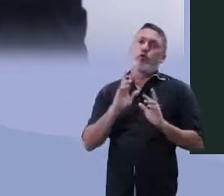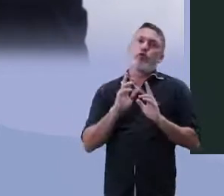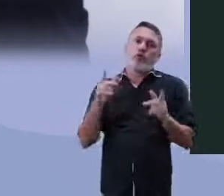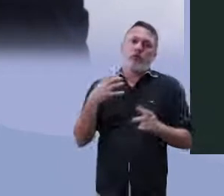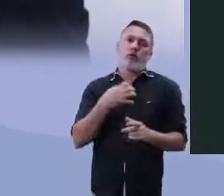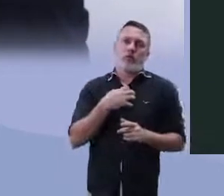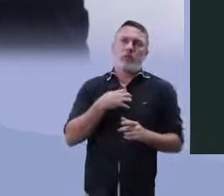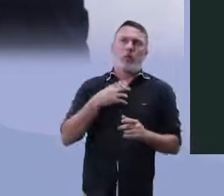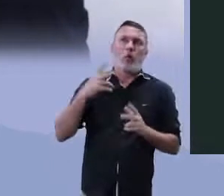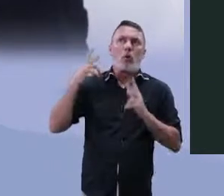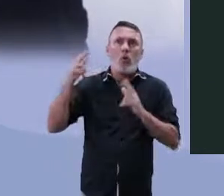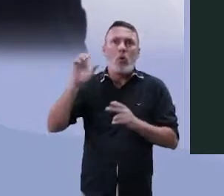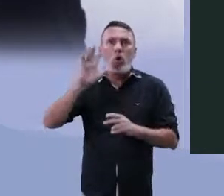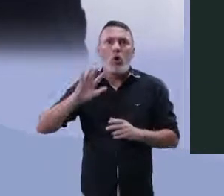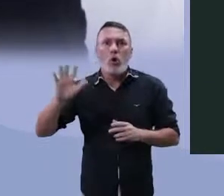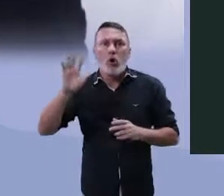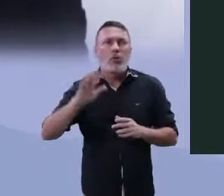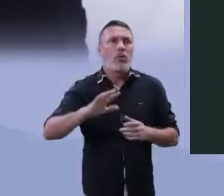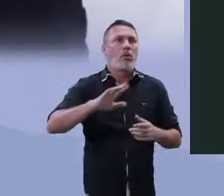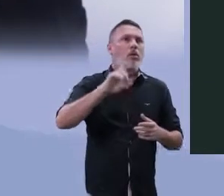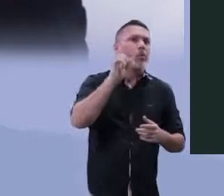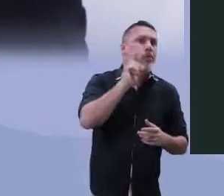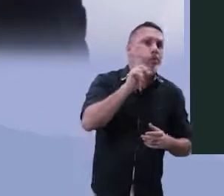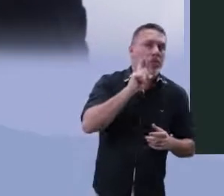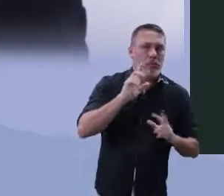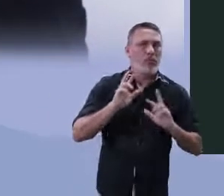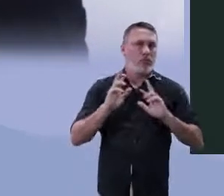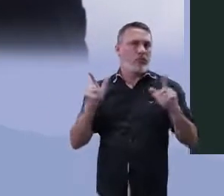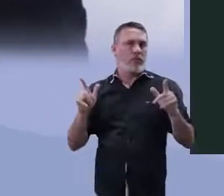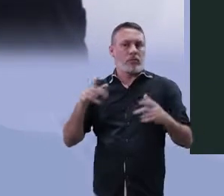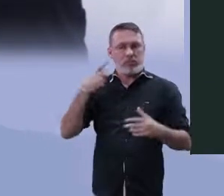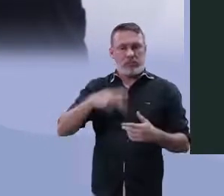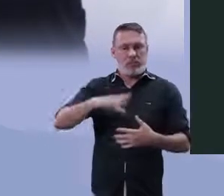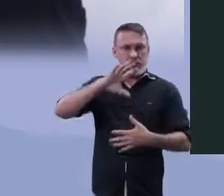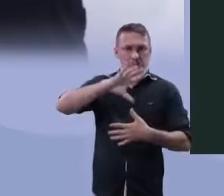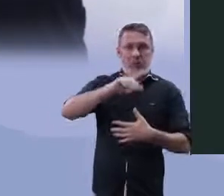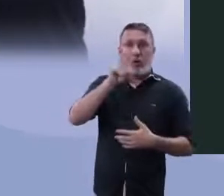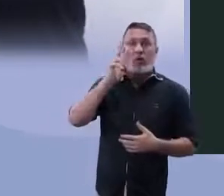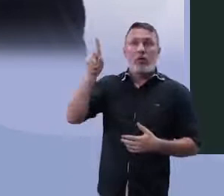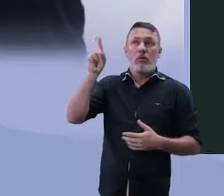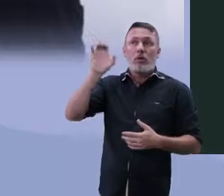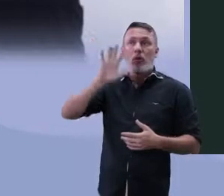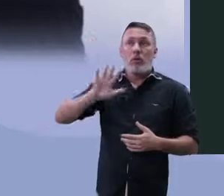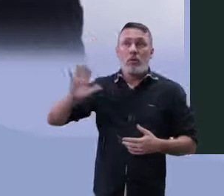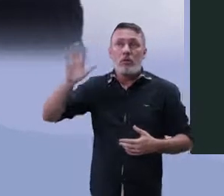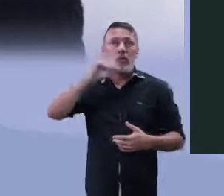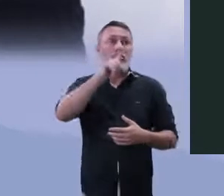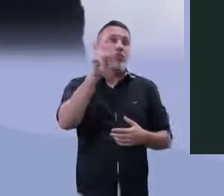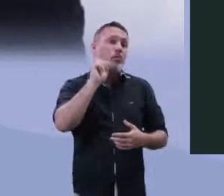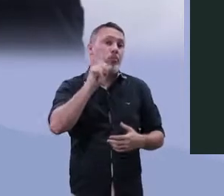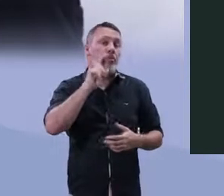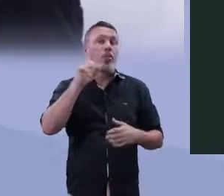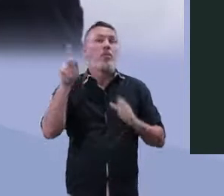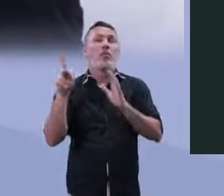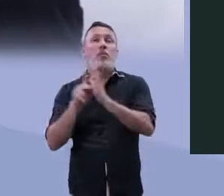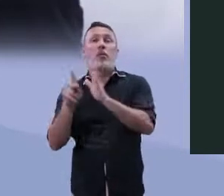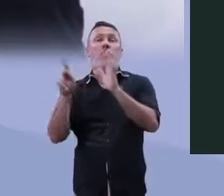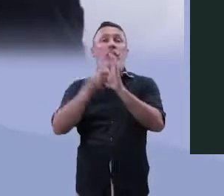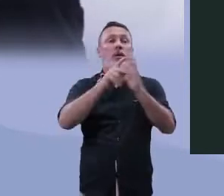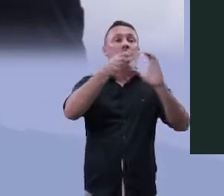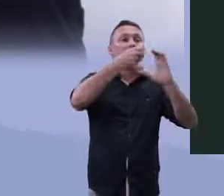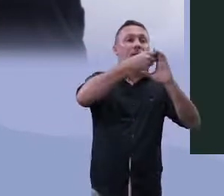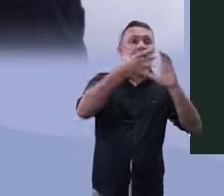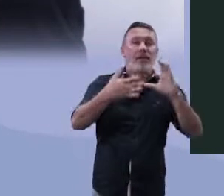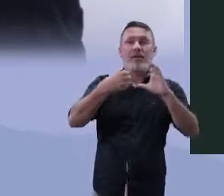vive uma realidade diferente da Europa e dos Estados Unidos. Né? Vocês vejam que, enquanto na Europa e nos Estados Unidos, início do século XX, é caracterizado